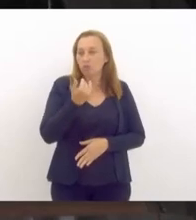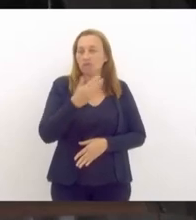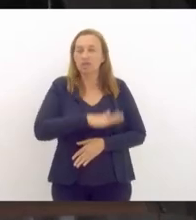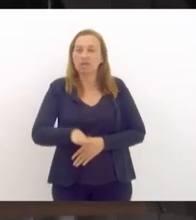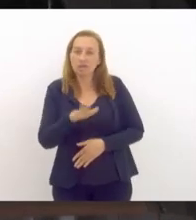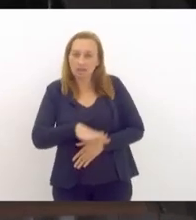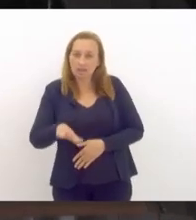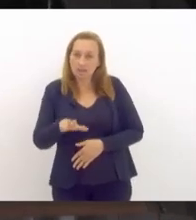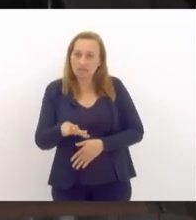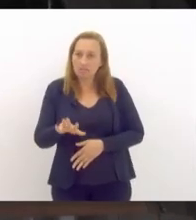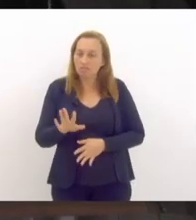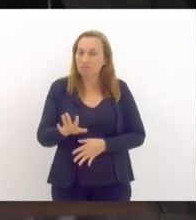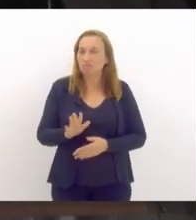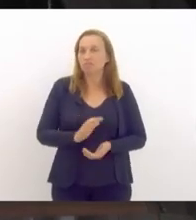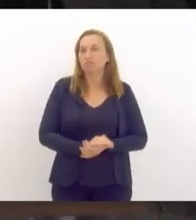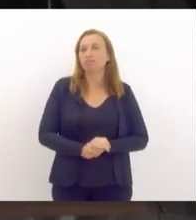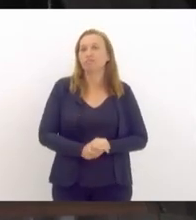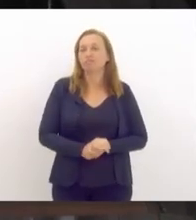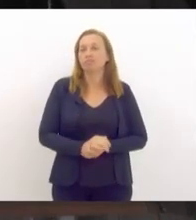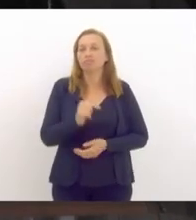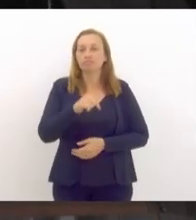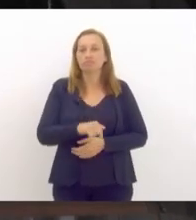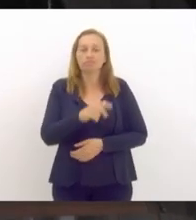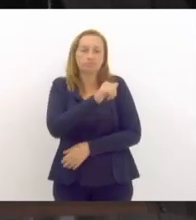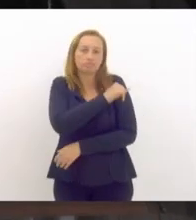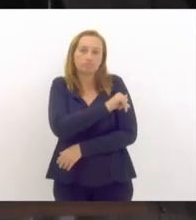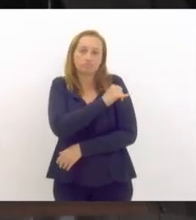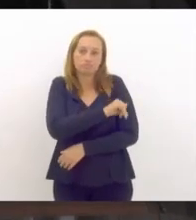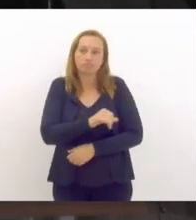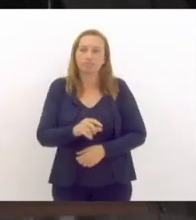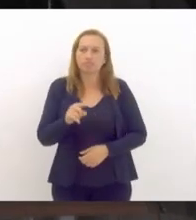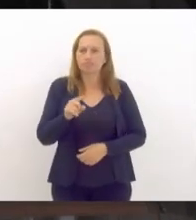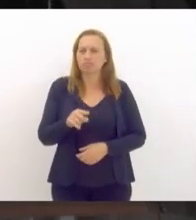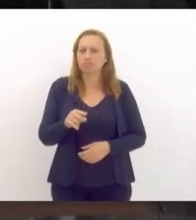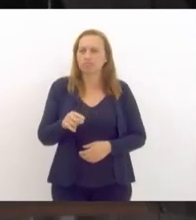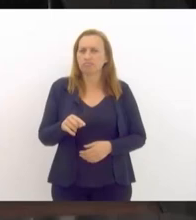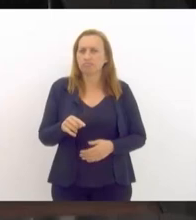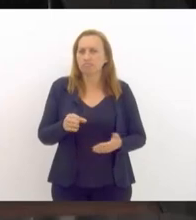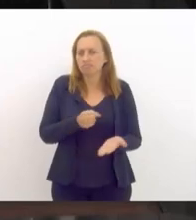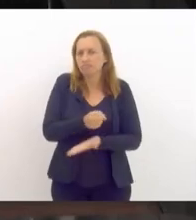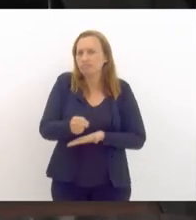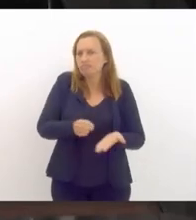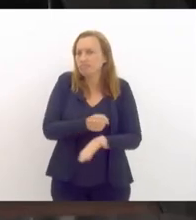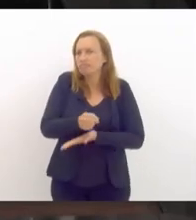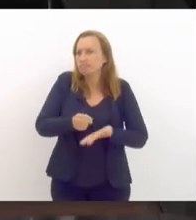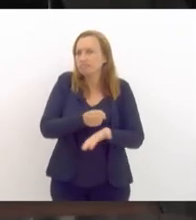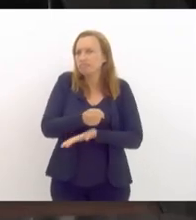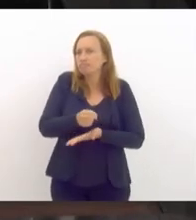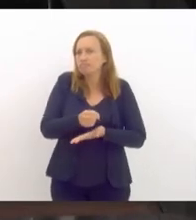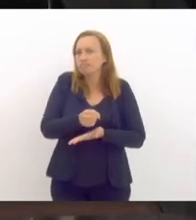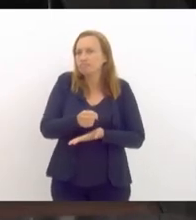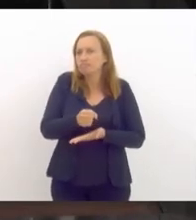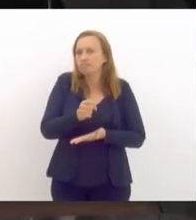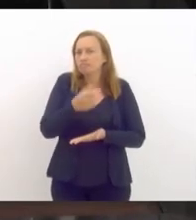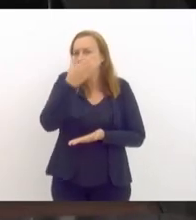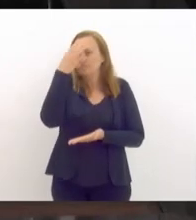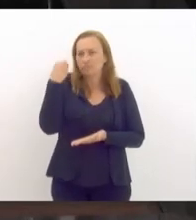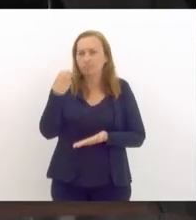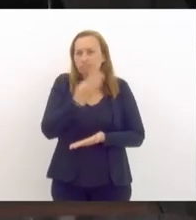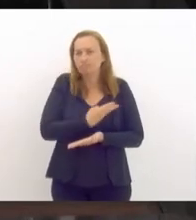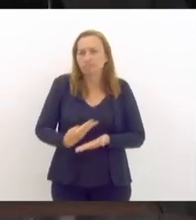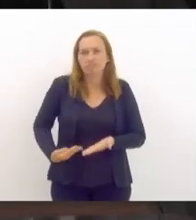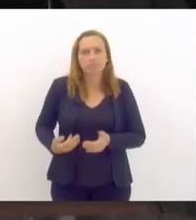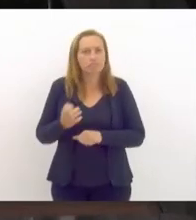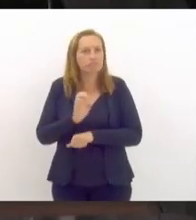petril para vida e aqui no Rio de Janeiro Esse princípio básico vem sendo esquecido pelo Governo